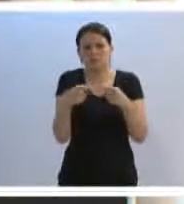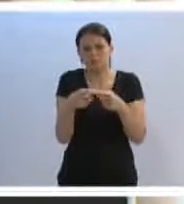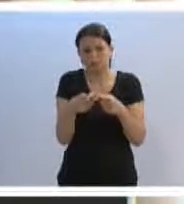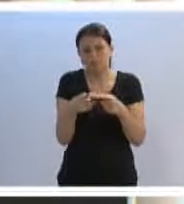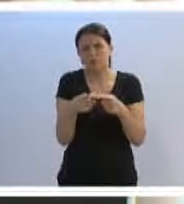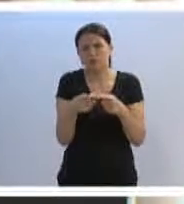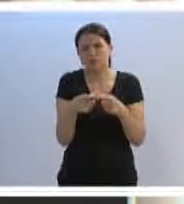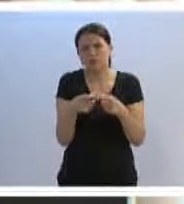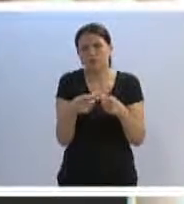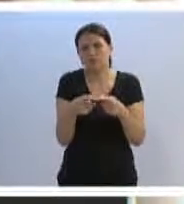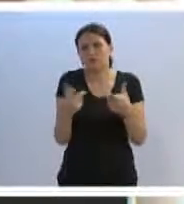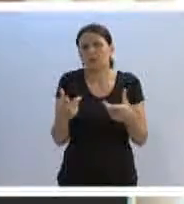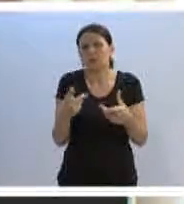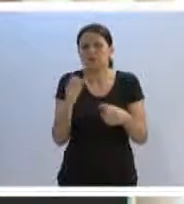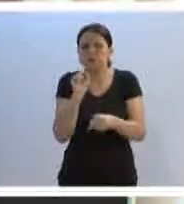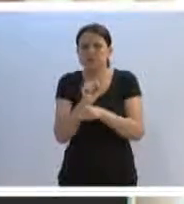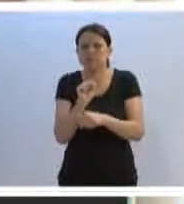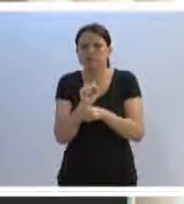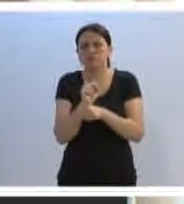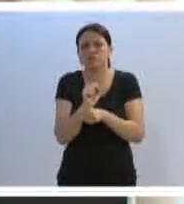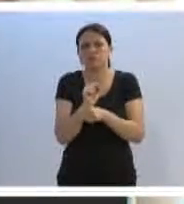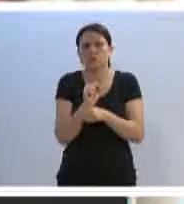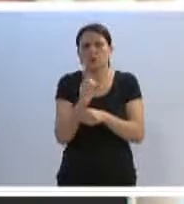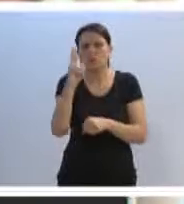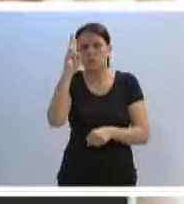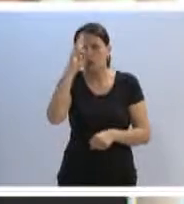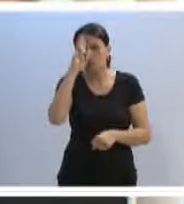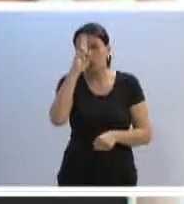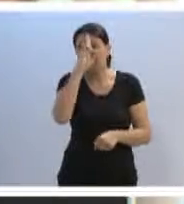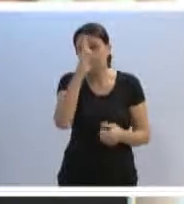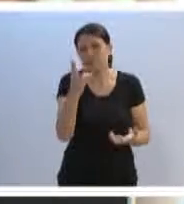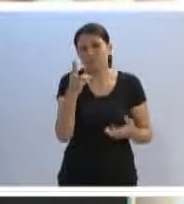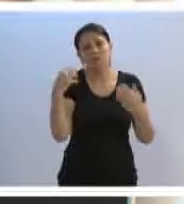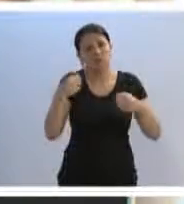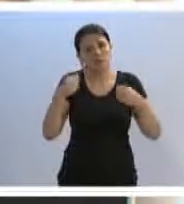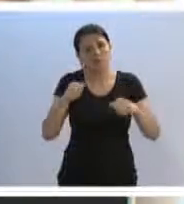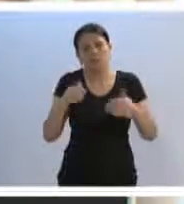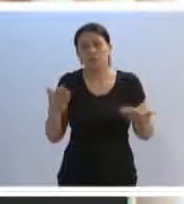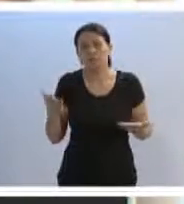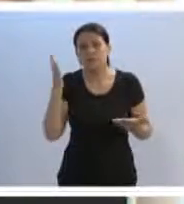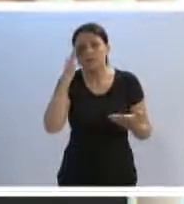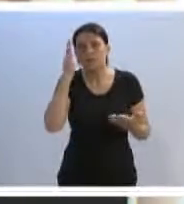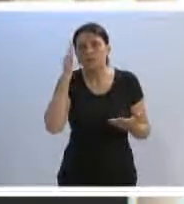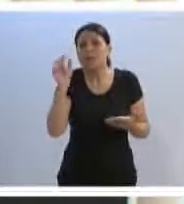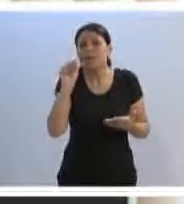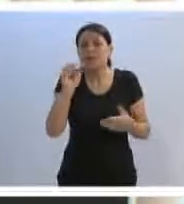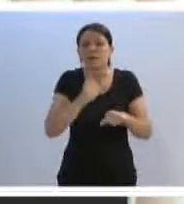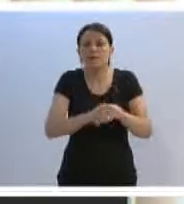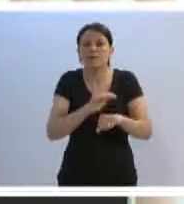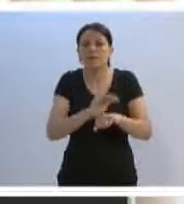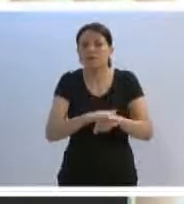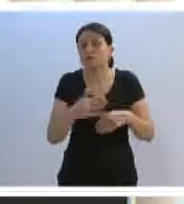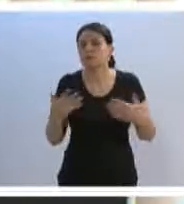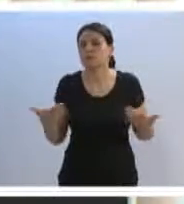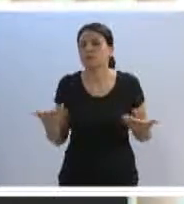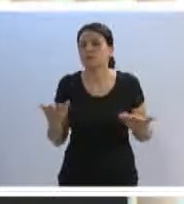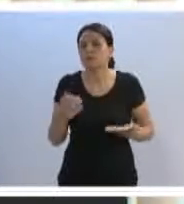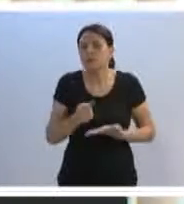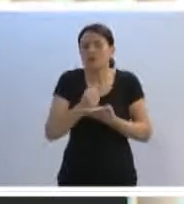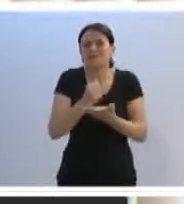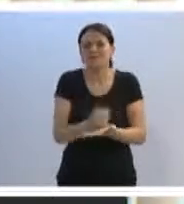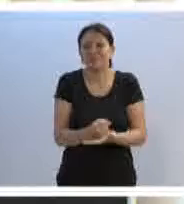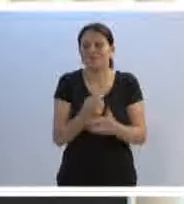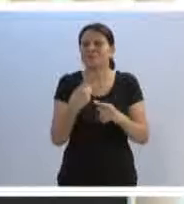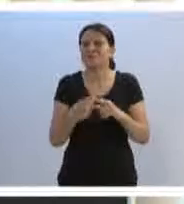que estão paradas realmente. Uma delas é o Uber. Nós temos que decidir o que nós vamos tomar e o que nós vamos fazer para poder beneficiar. Afinal